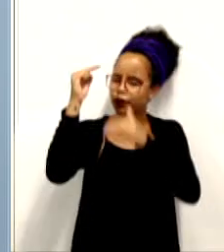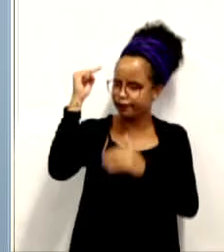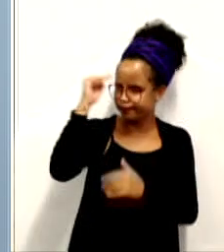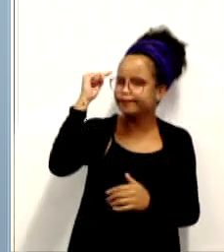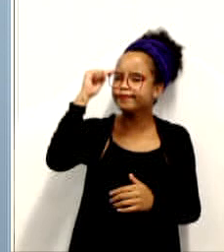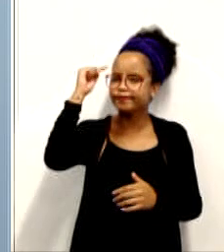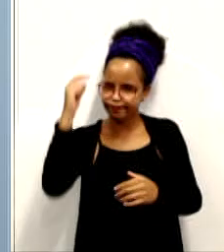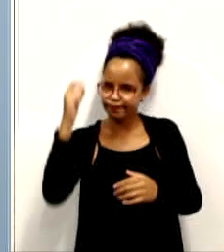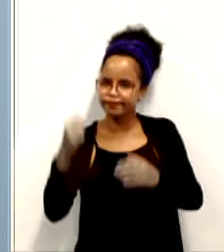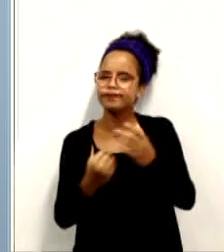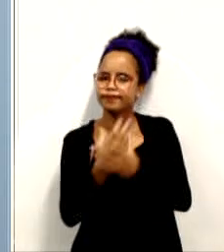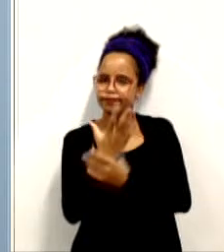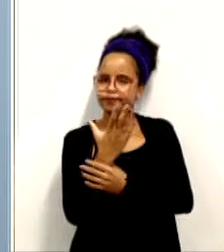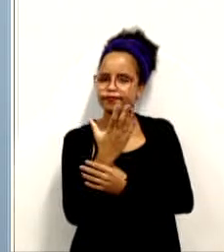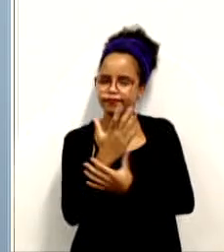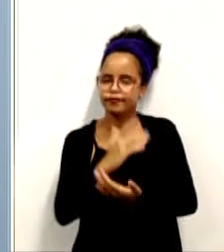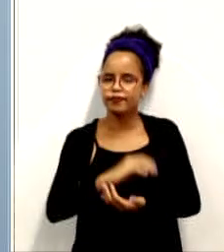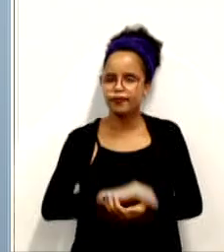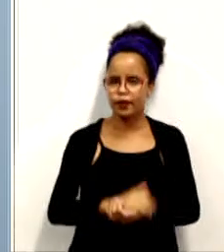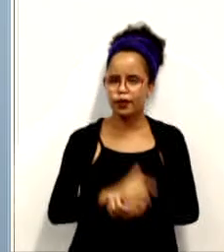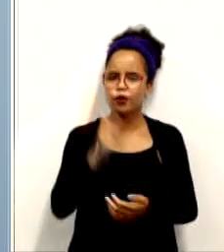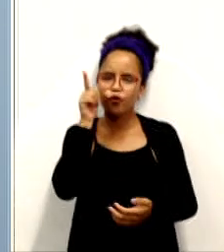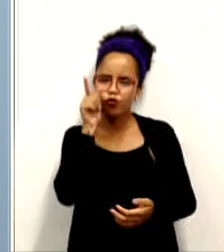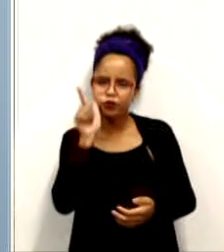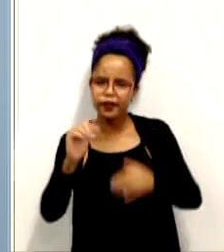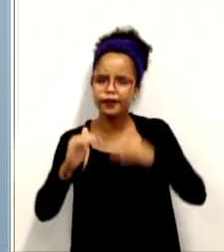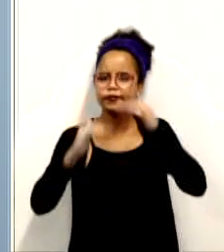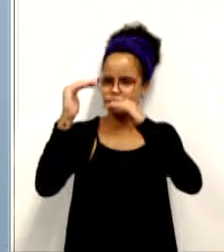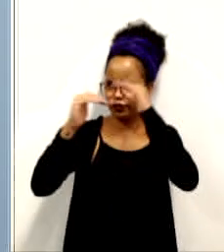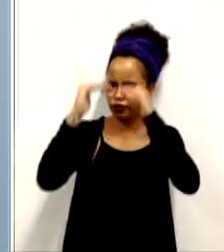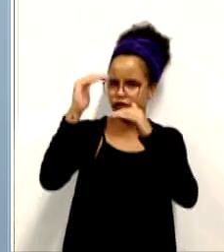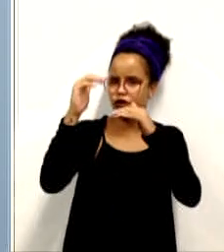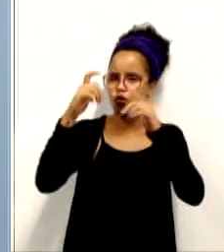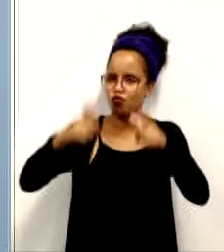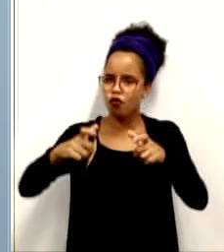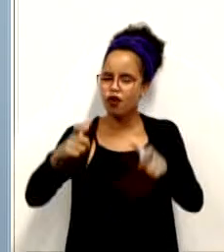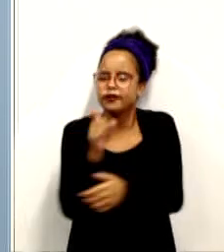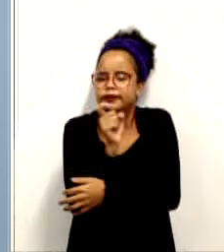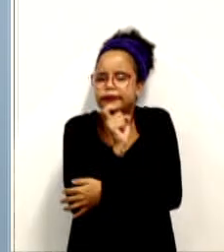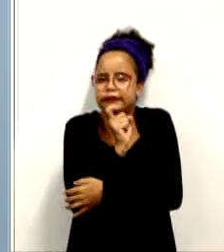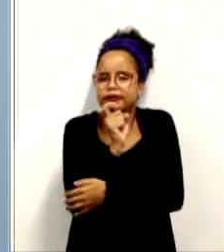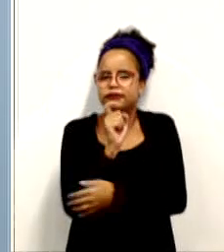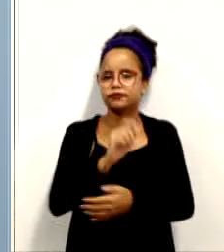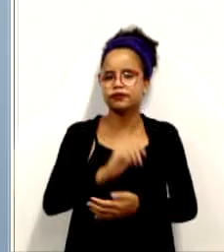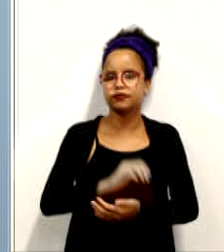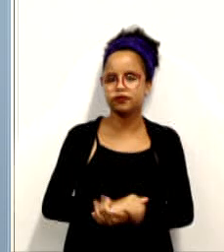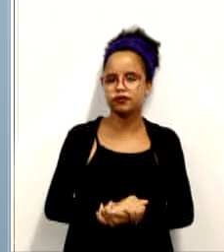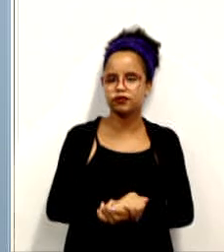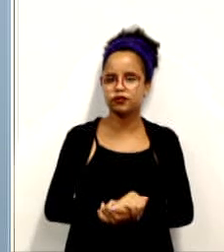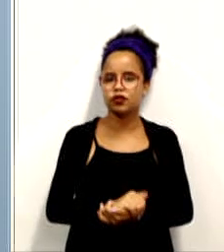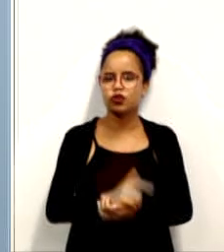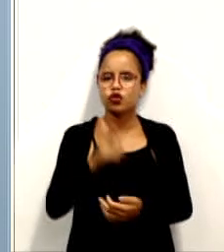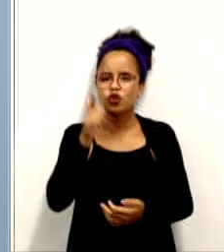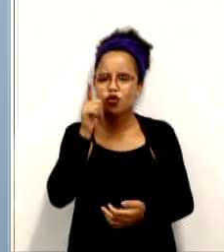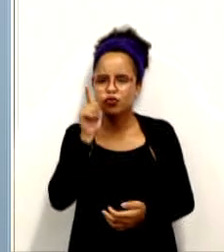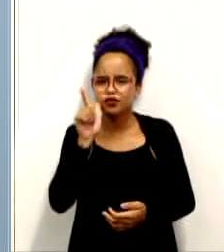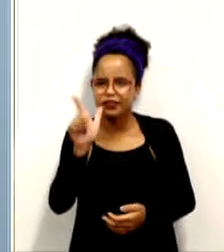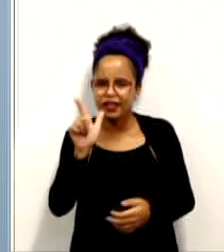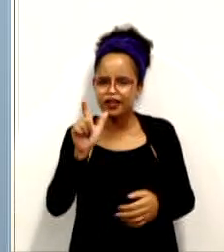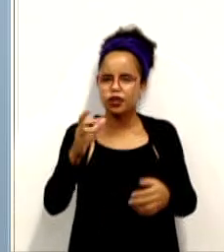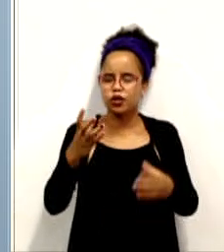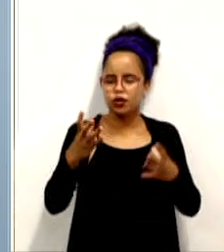plantas que conseguem se desenvolver em lugares frios, que conseguem resistir às geleiras, não é?